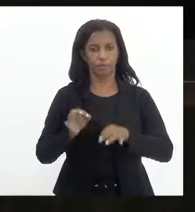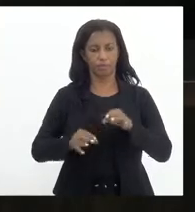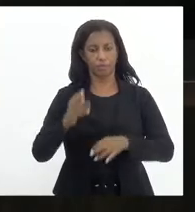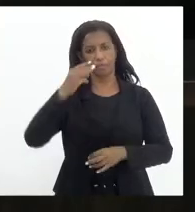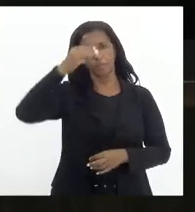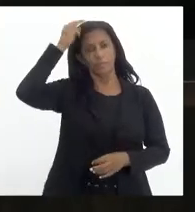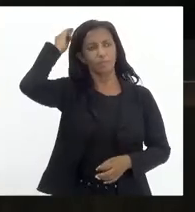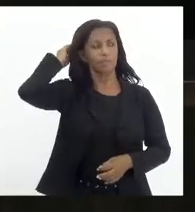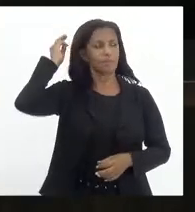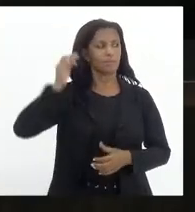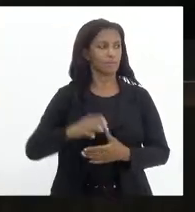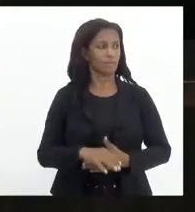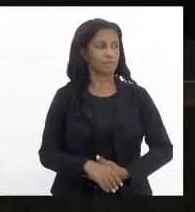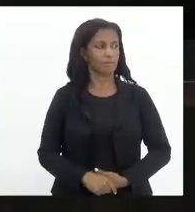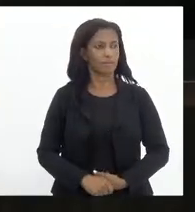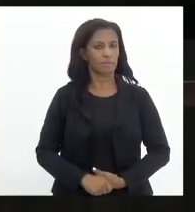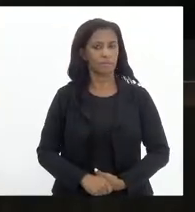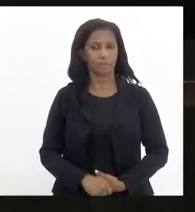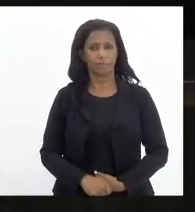Pacheco.